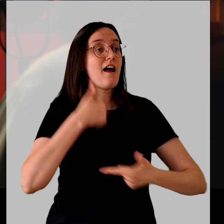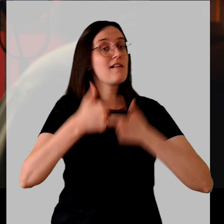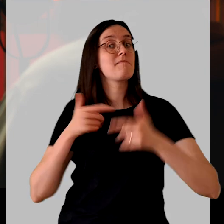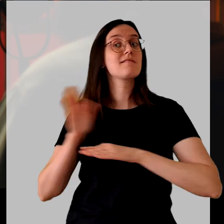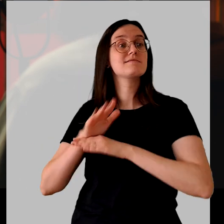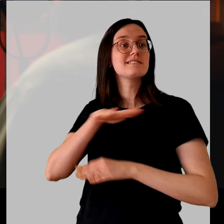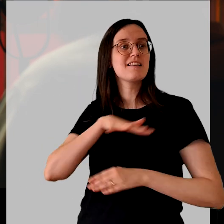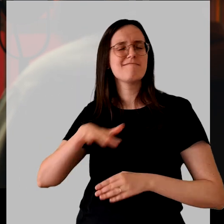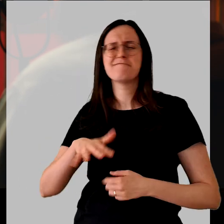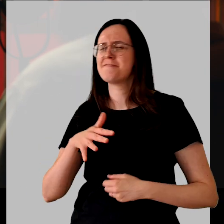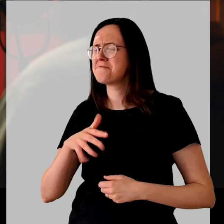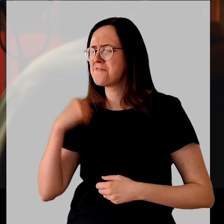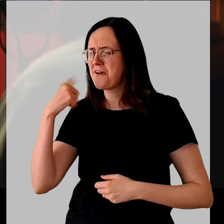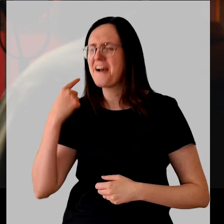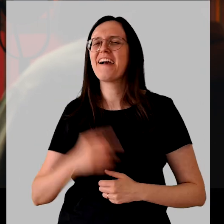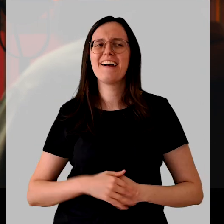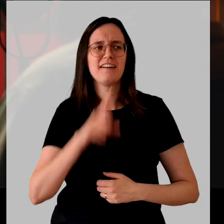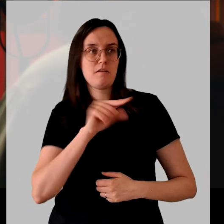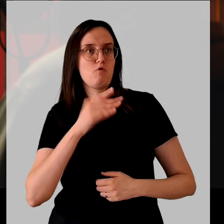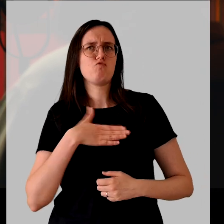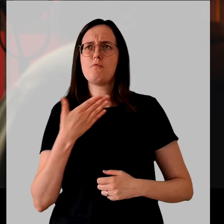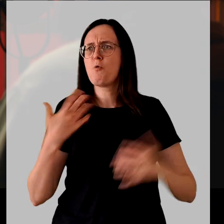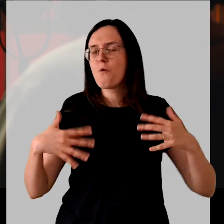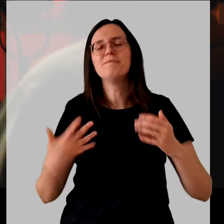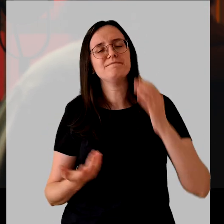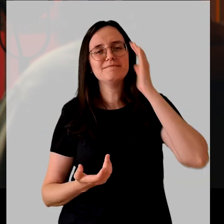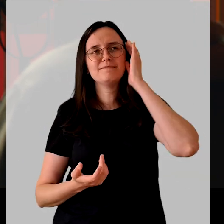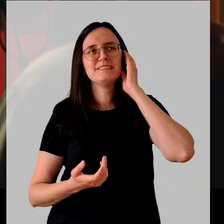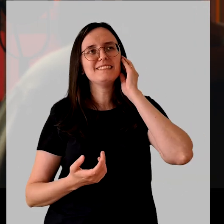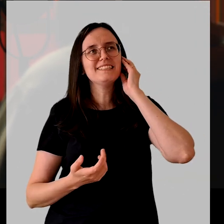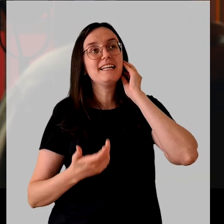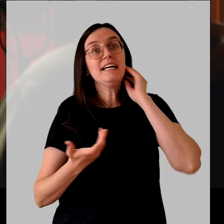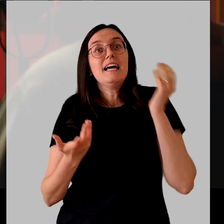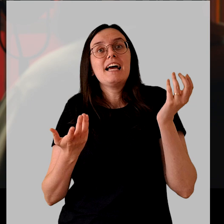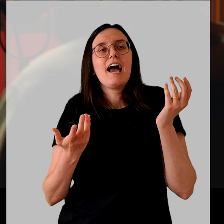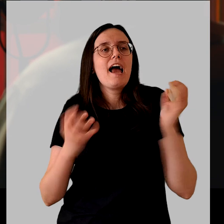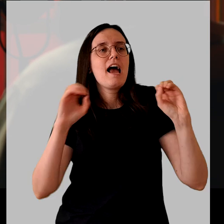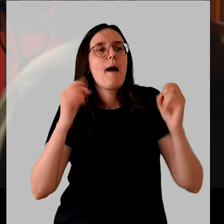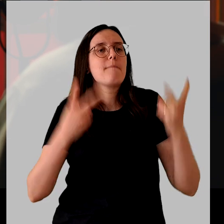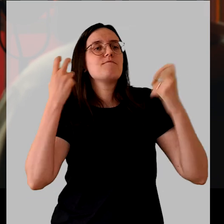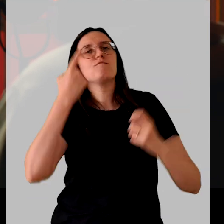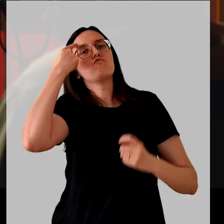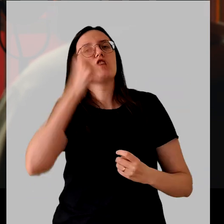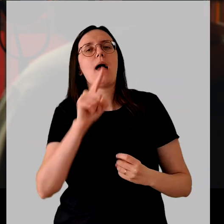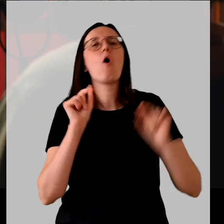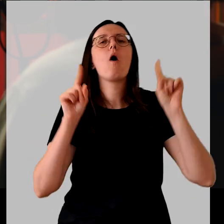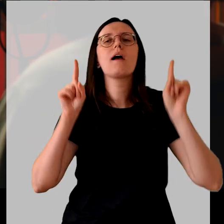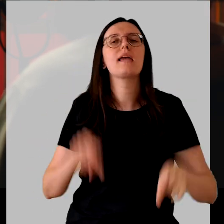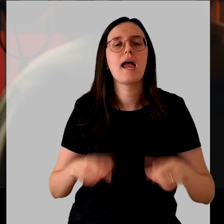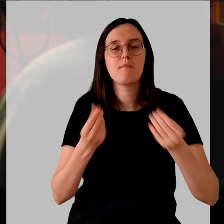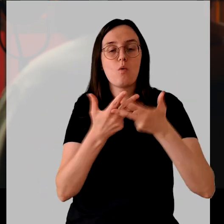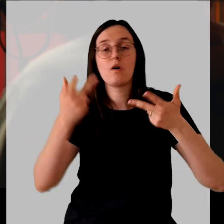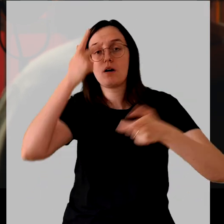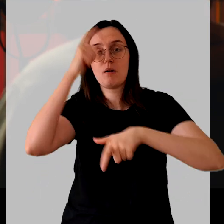pessoas que você trabalha com cinema, é muito louco. E a galera fica meio surpresa. Até cinema, caramba. Não tem a mínima noção, né, do